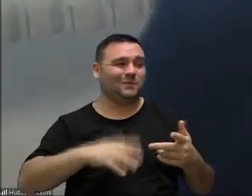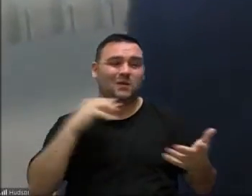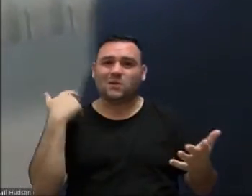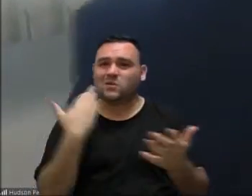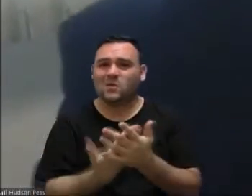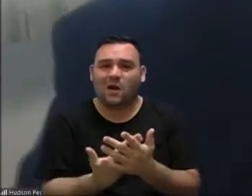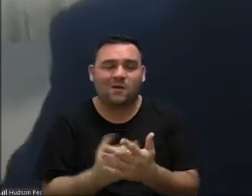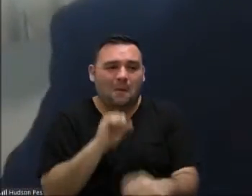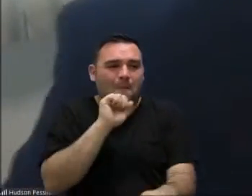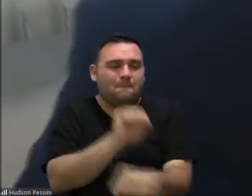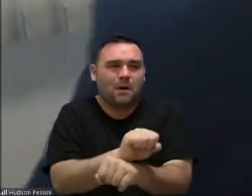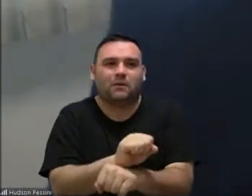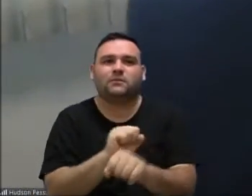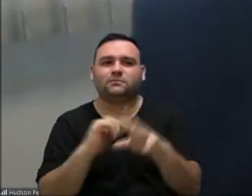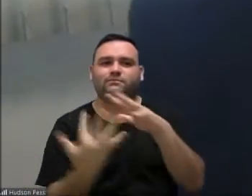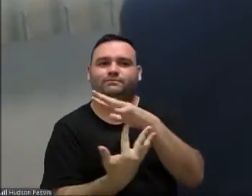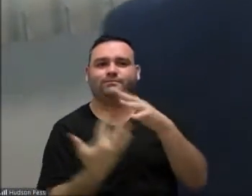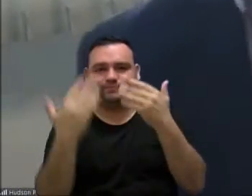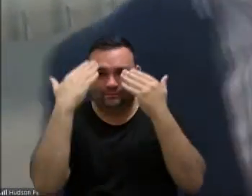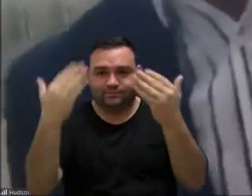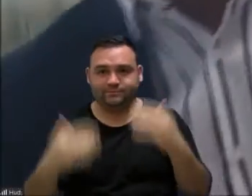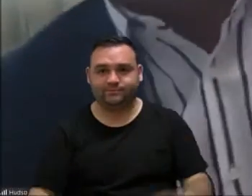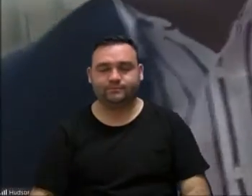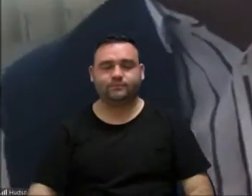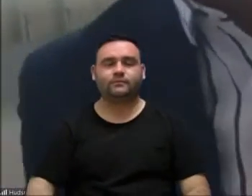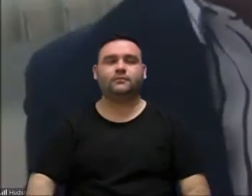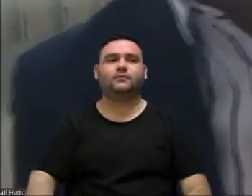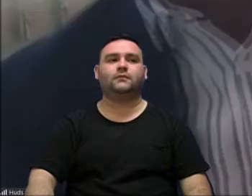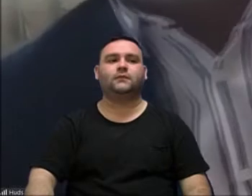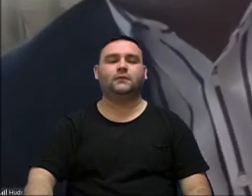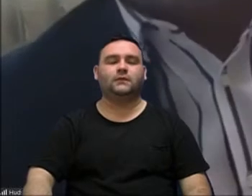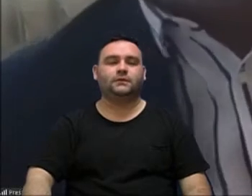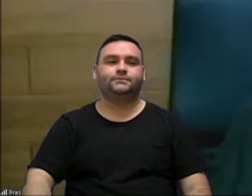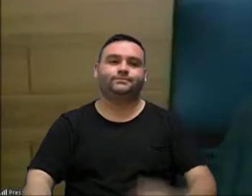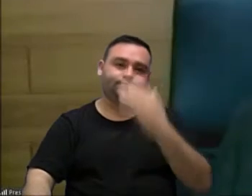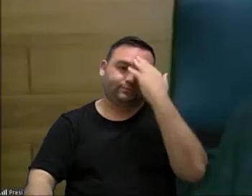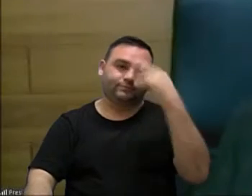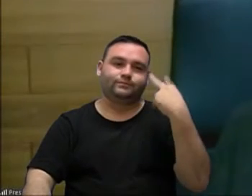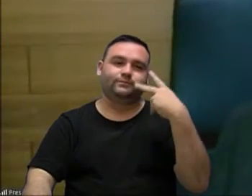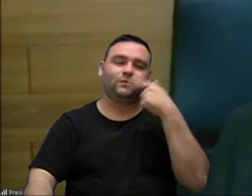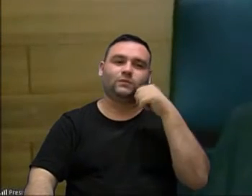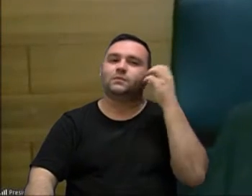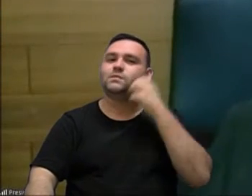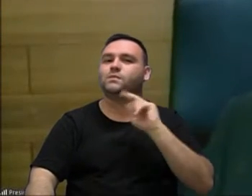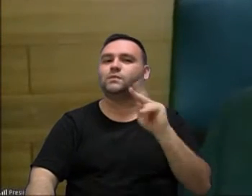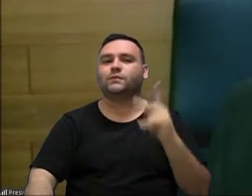até agora nesse período do pandêmico obrigado presidente obrigado vereador Hudson